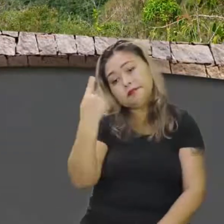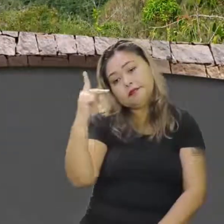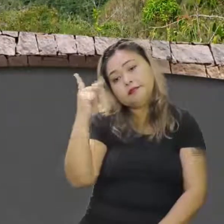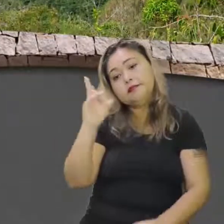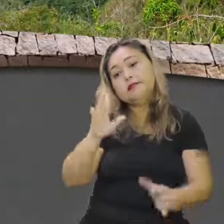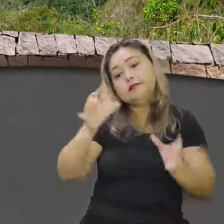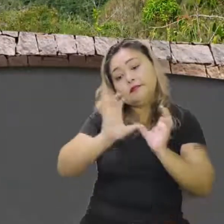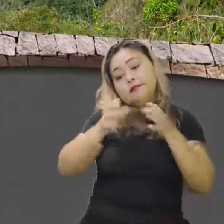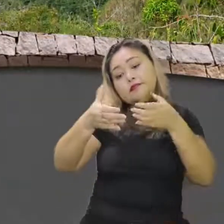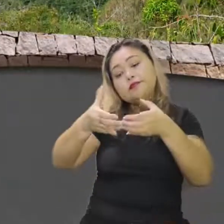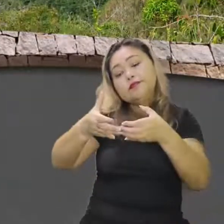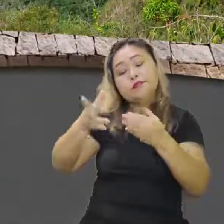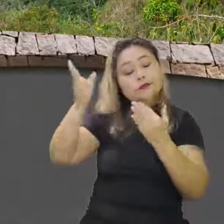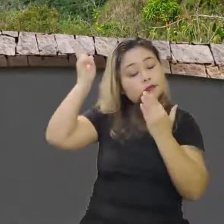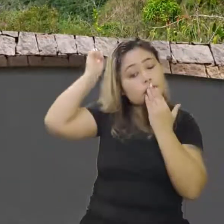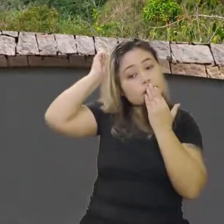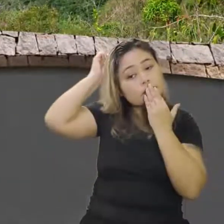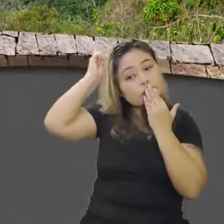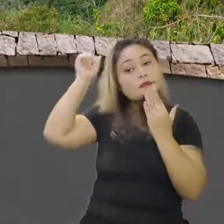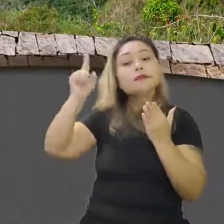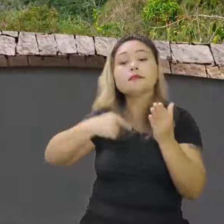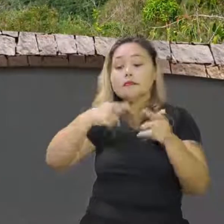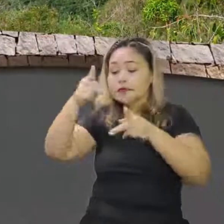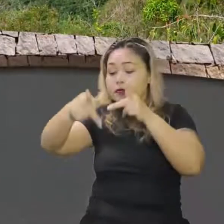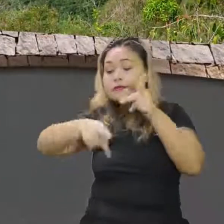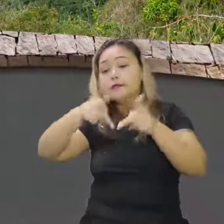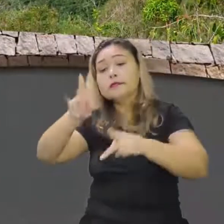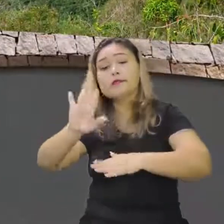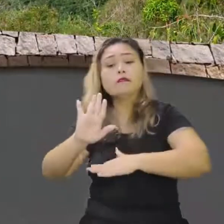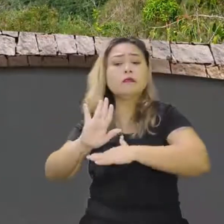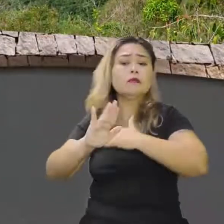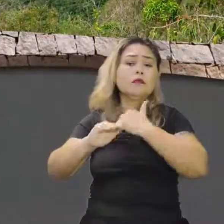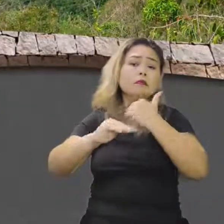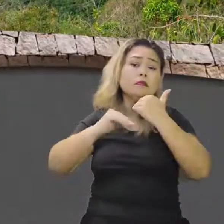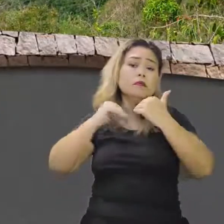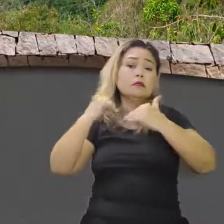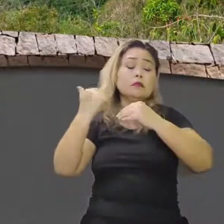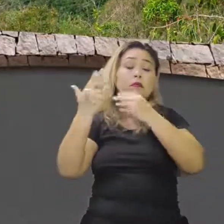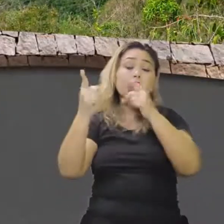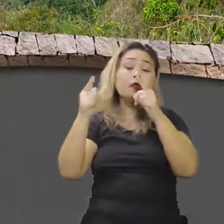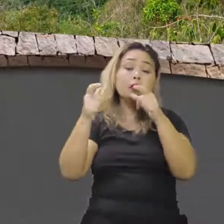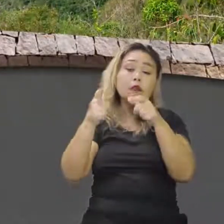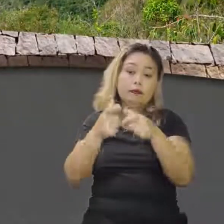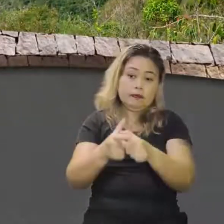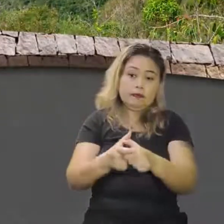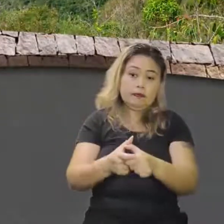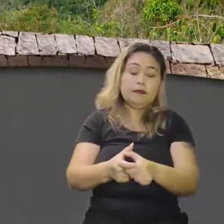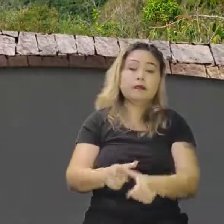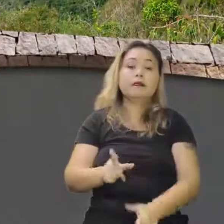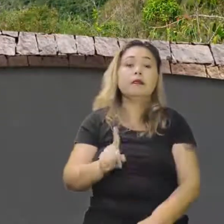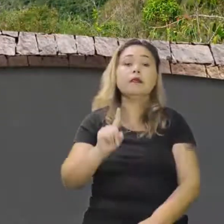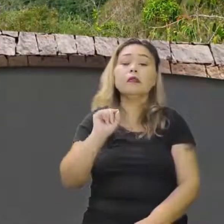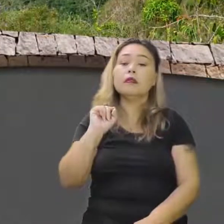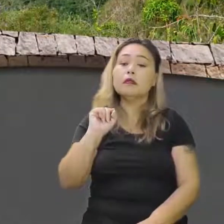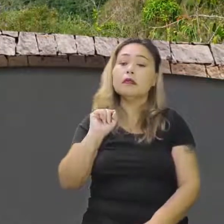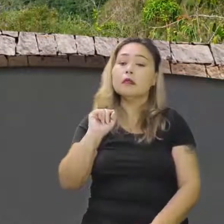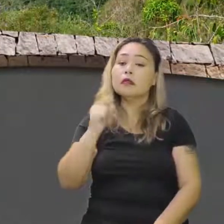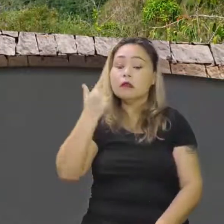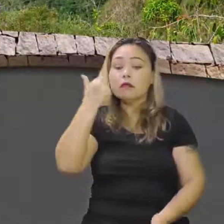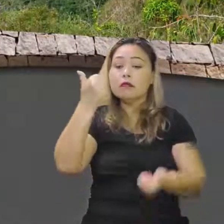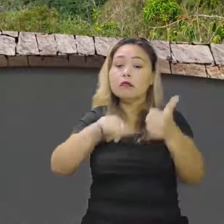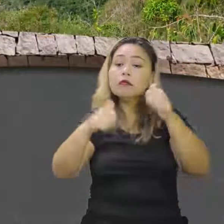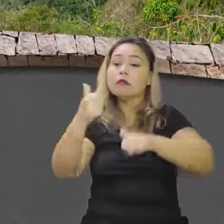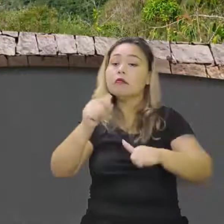indígenas. Teve alguns povos indígenas que foram até dizimados nessa época. O que é que você faz uma